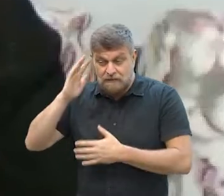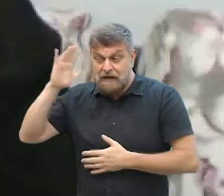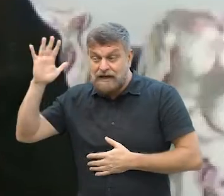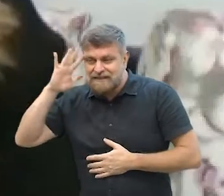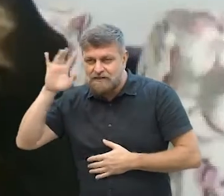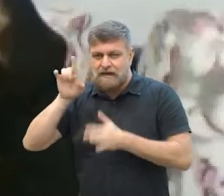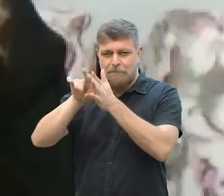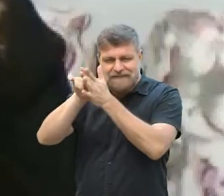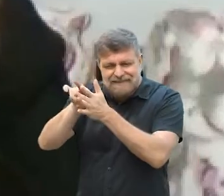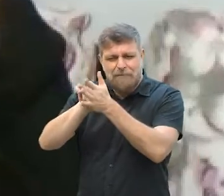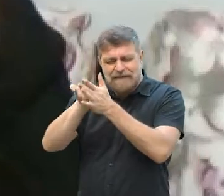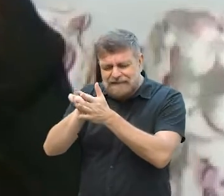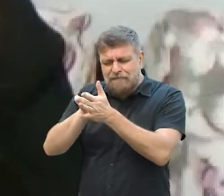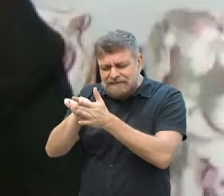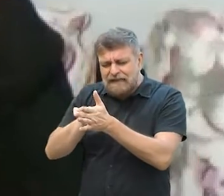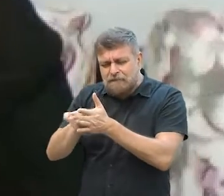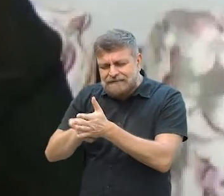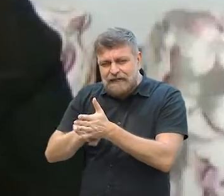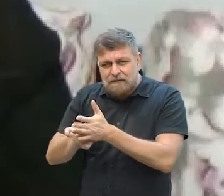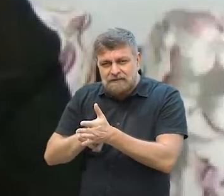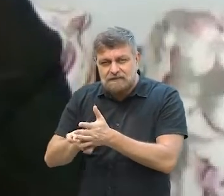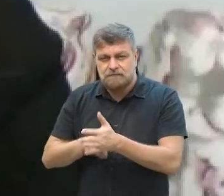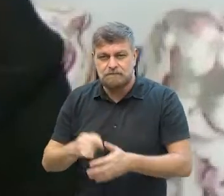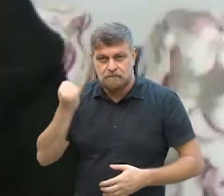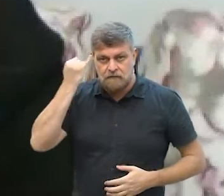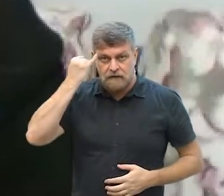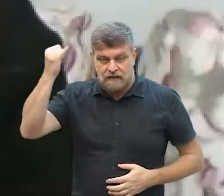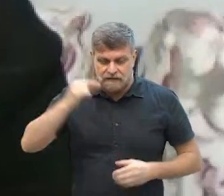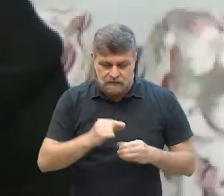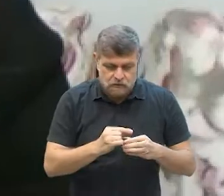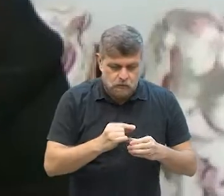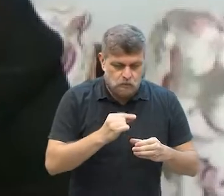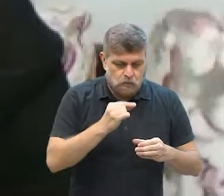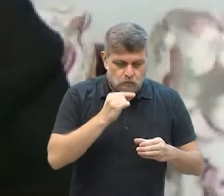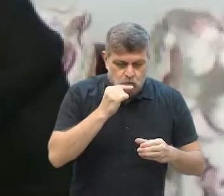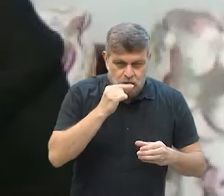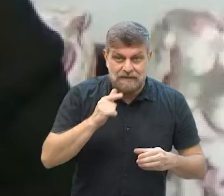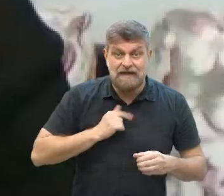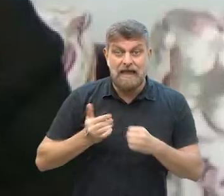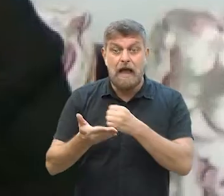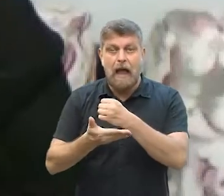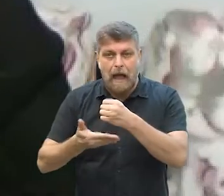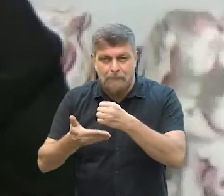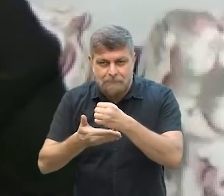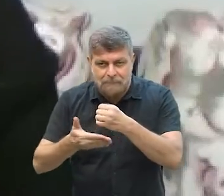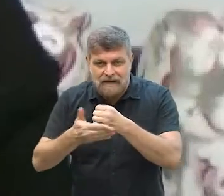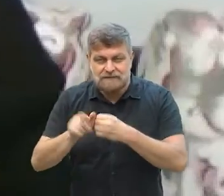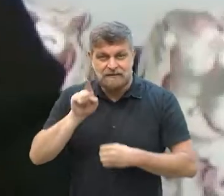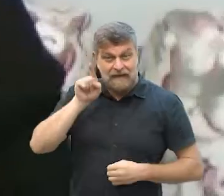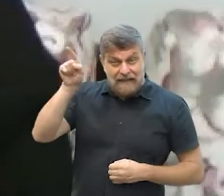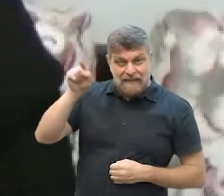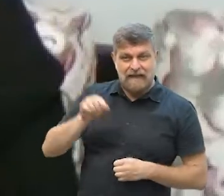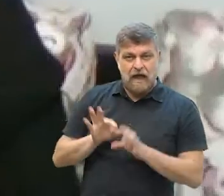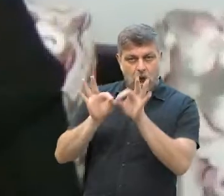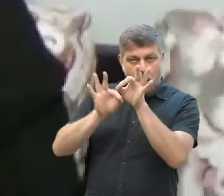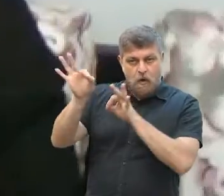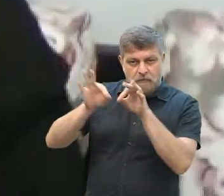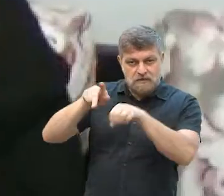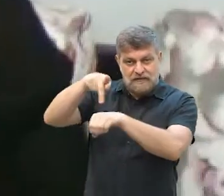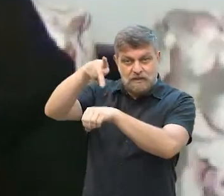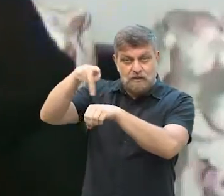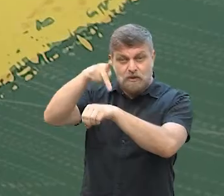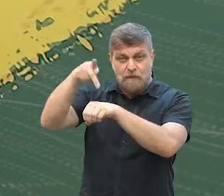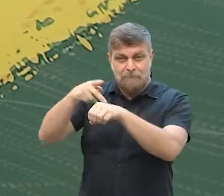pesquisamos bastante sobre o assunto. A ideia de seguir com o Canudo, ela foi baseada num projeto que já existe nos Estados